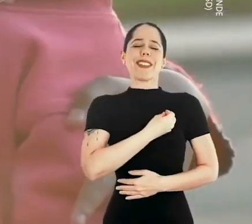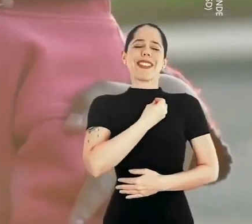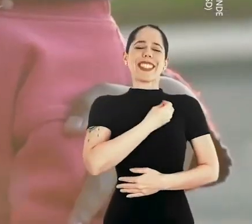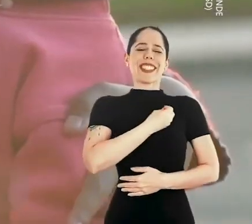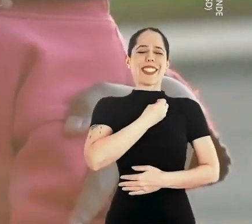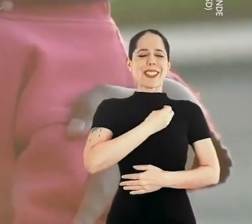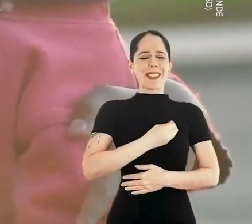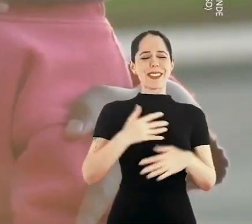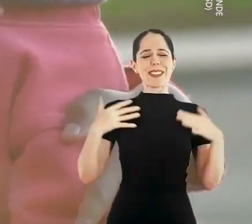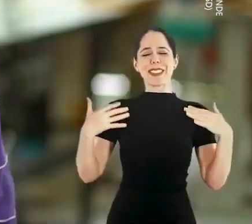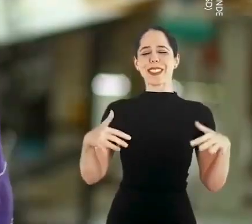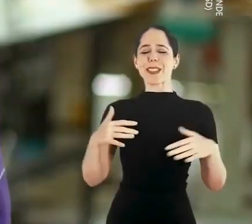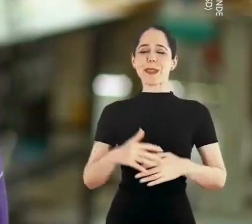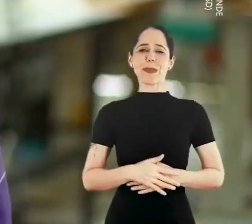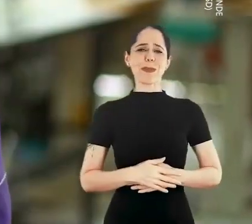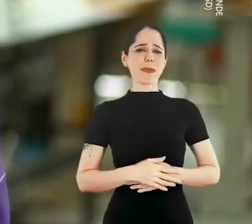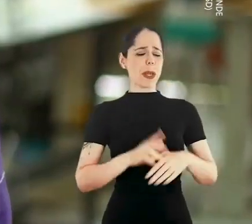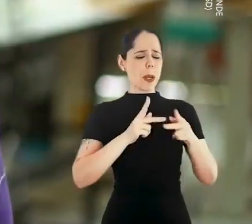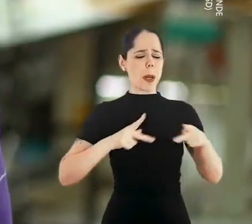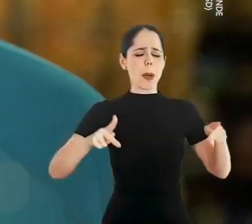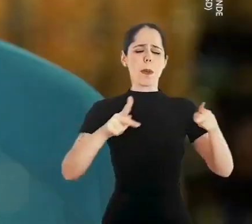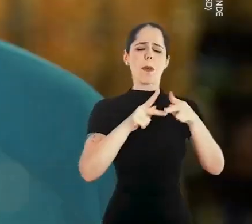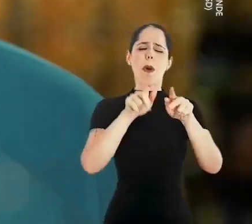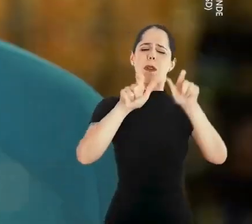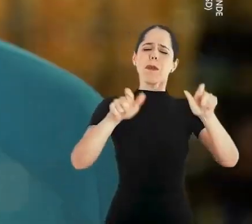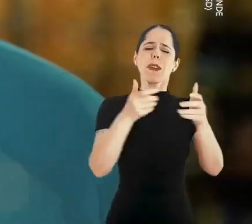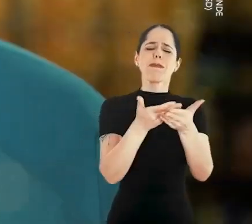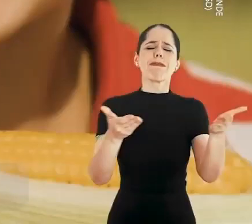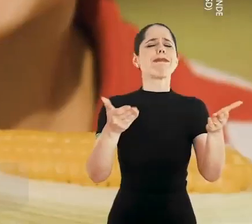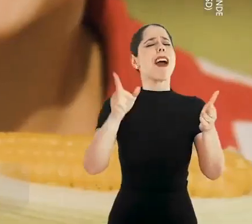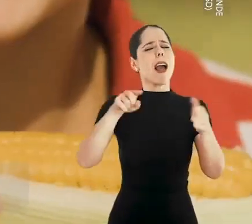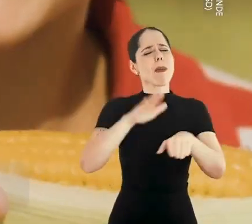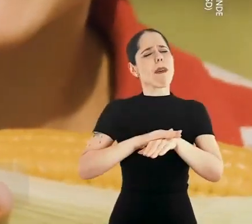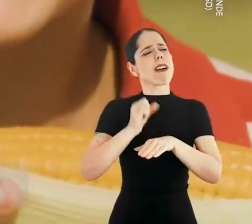gente vive. Gente!